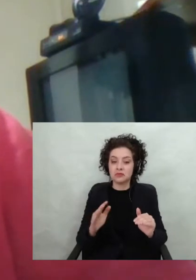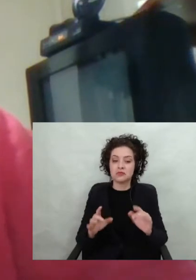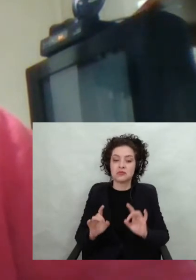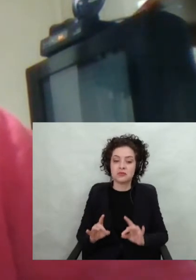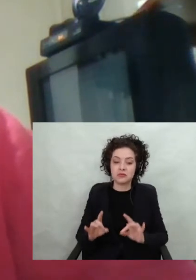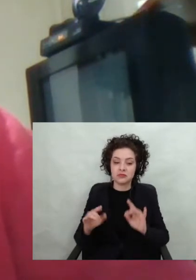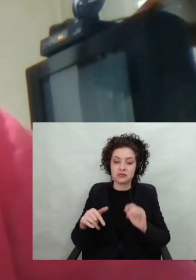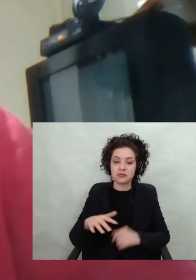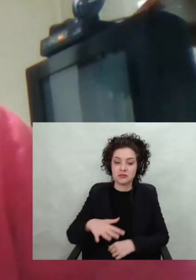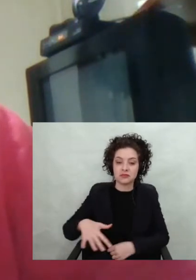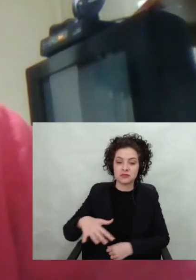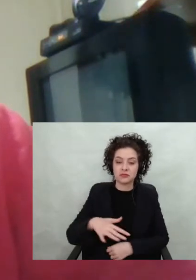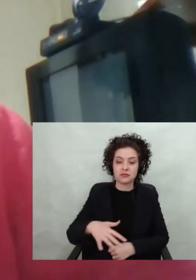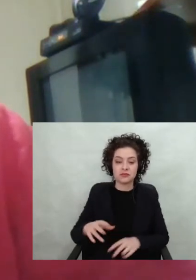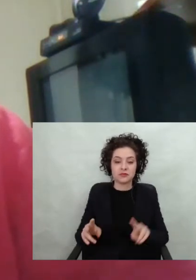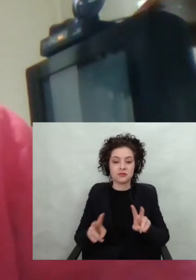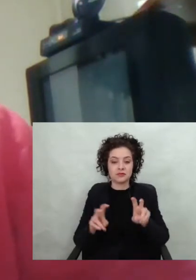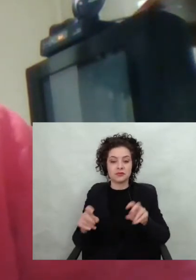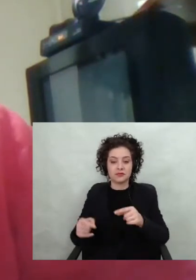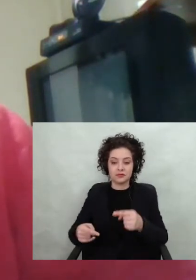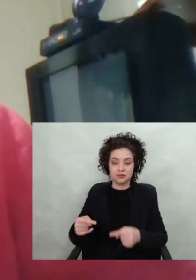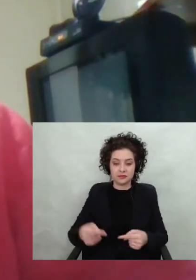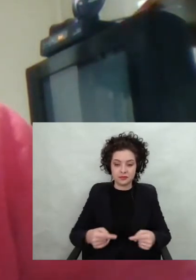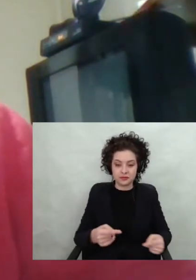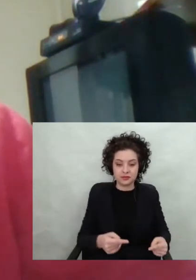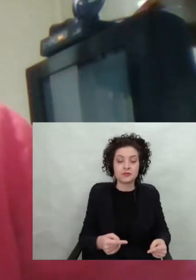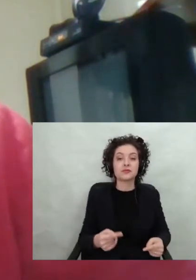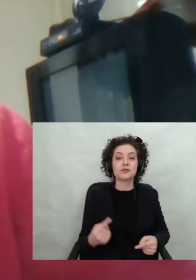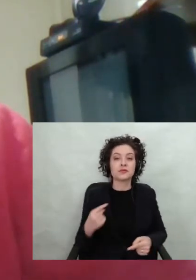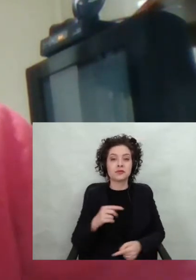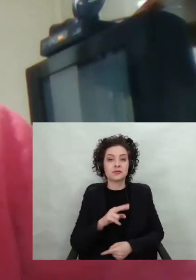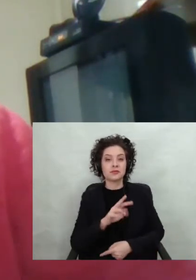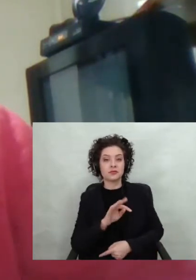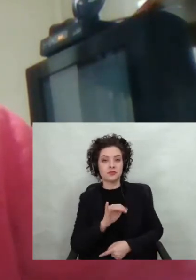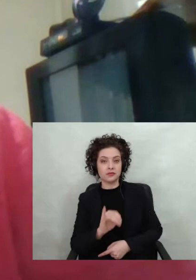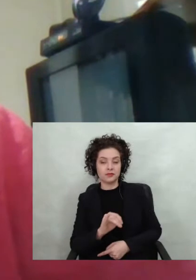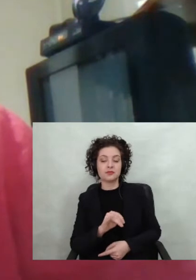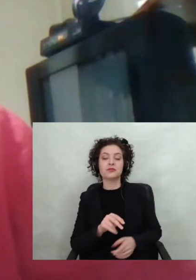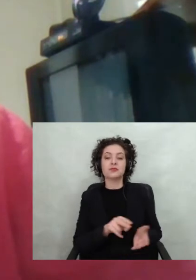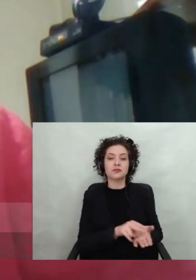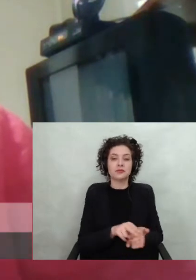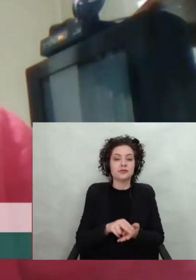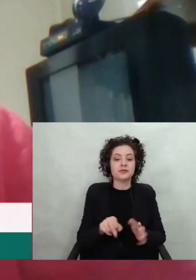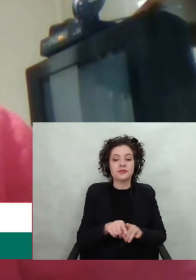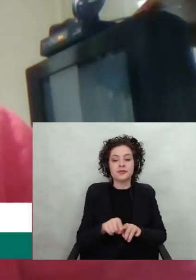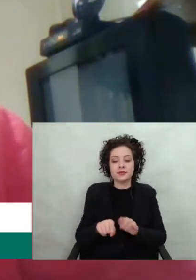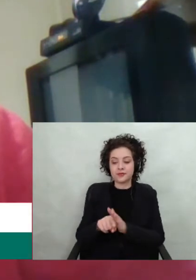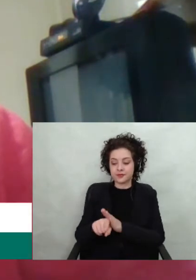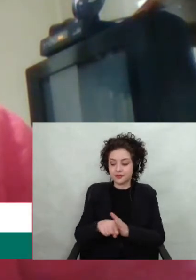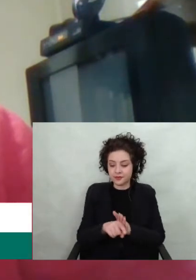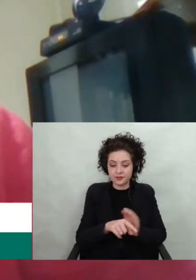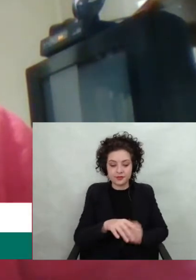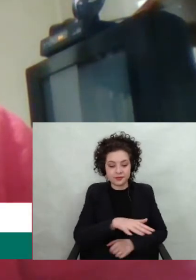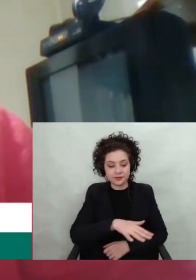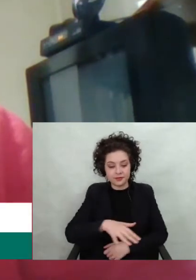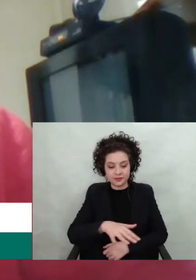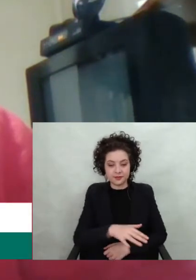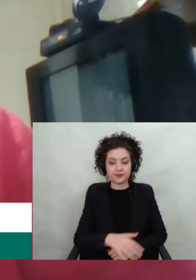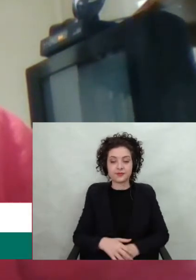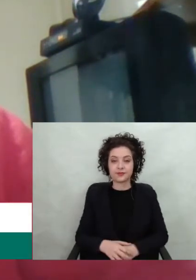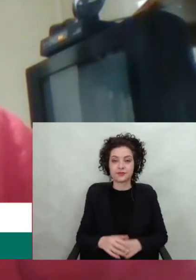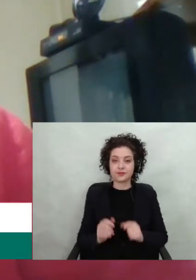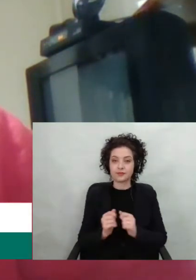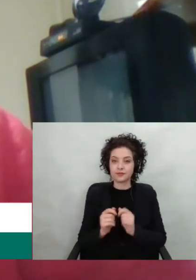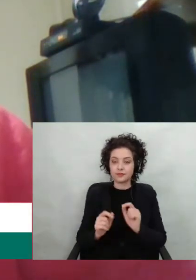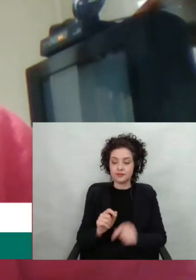falando sobre esse assunto, desde a UTI, como a pesquisa dessa área. Então estará conosco aqui a professora